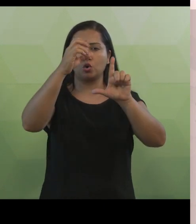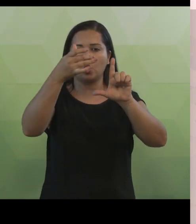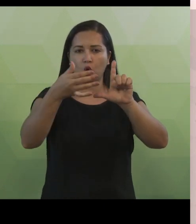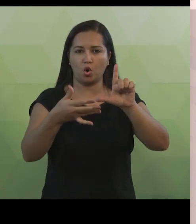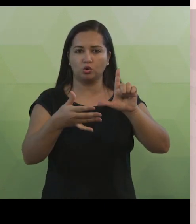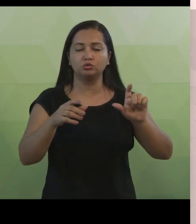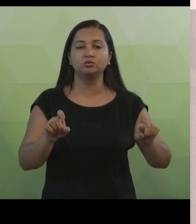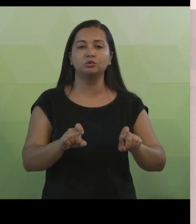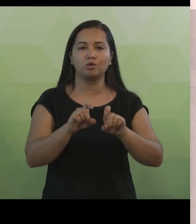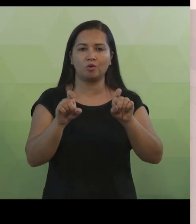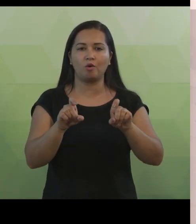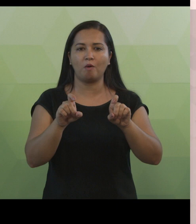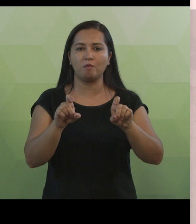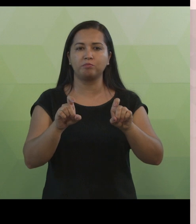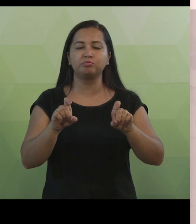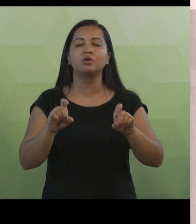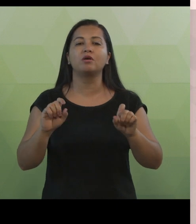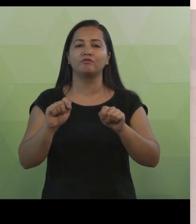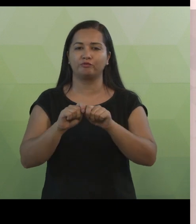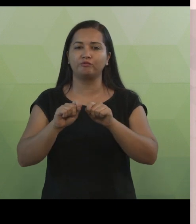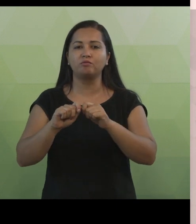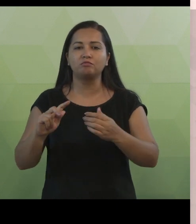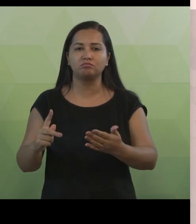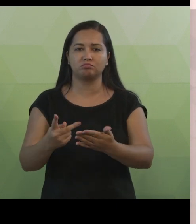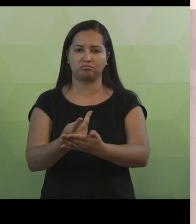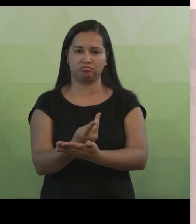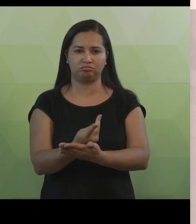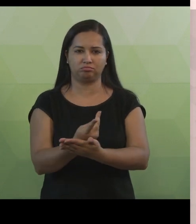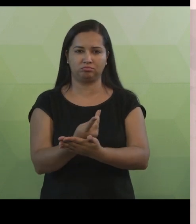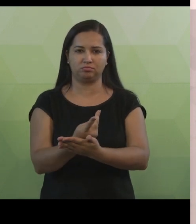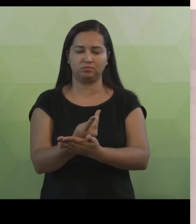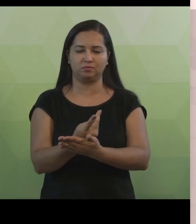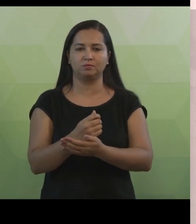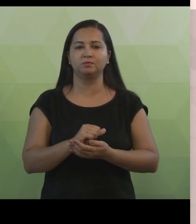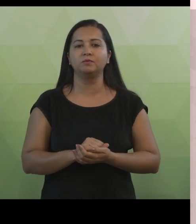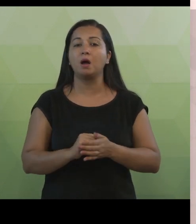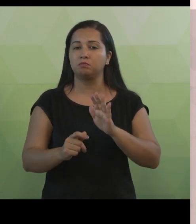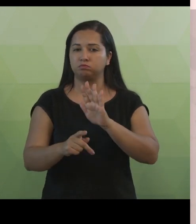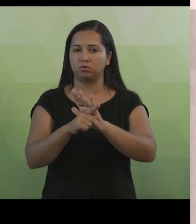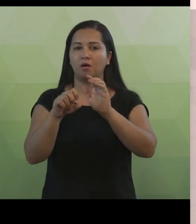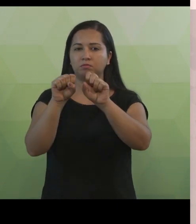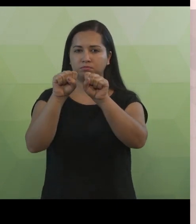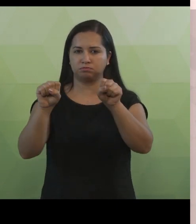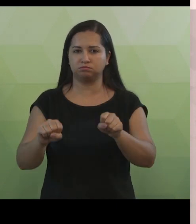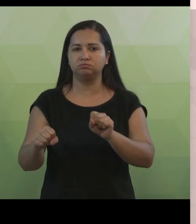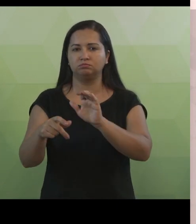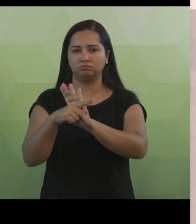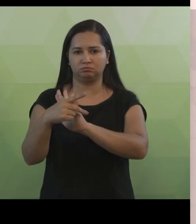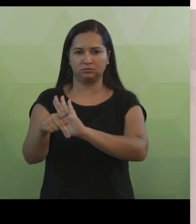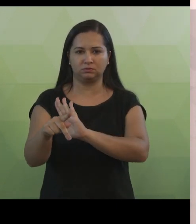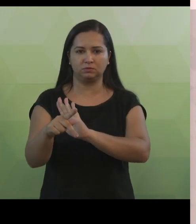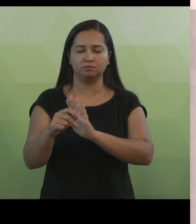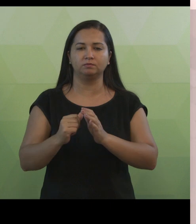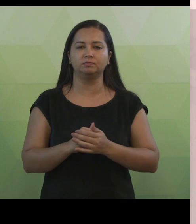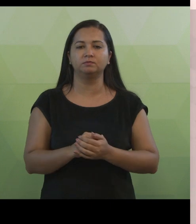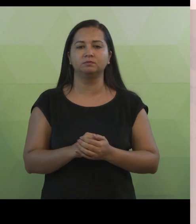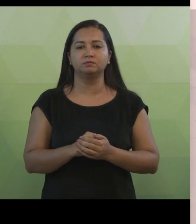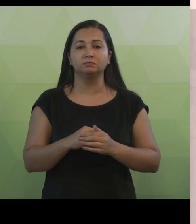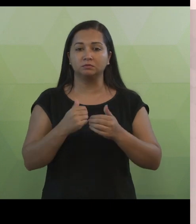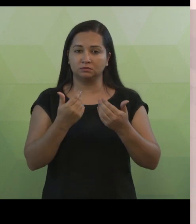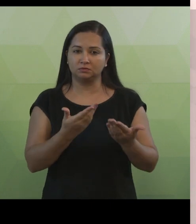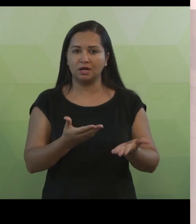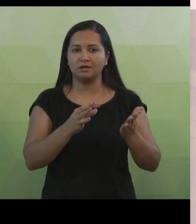uma linguagem que o computador possa executar, conforme o seu sistema operacional. É essa característica que